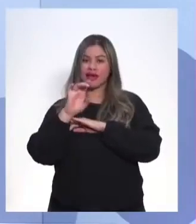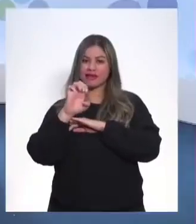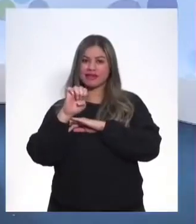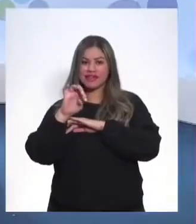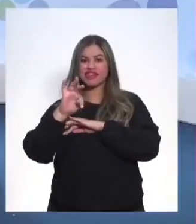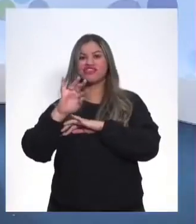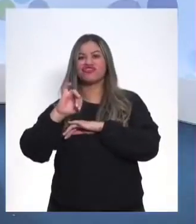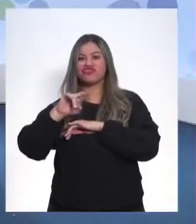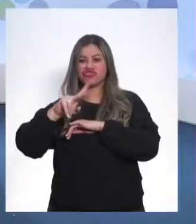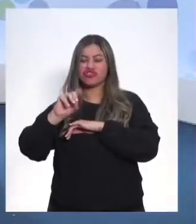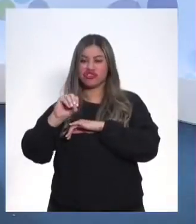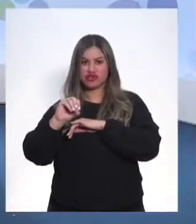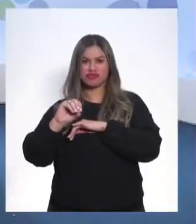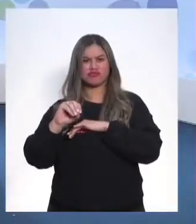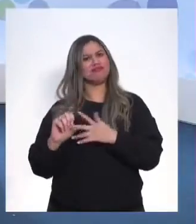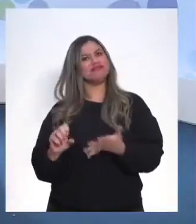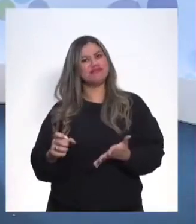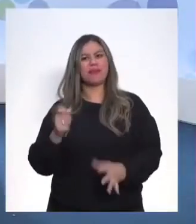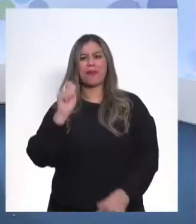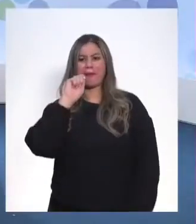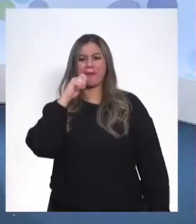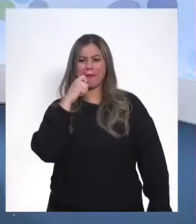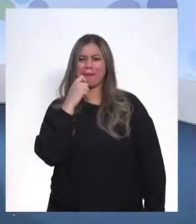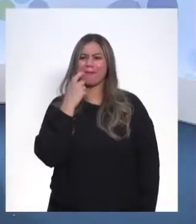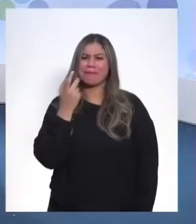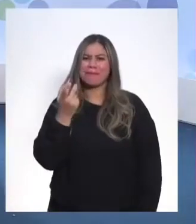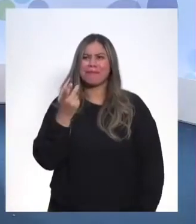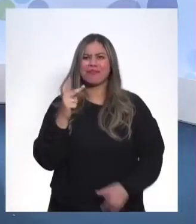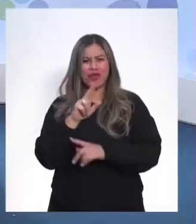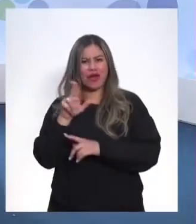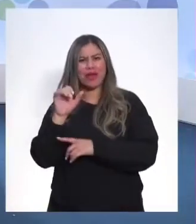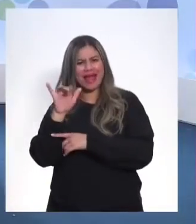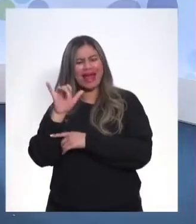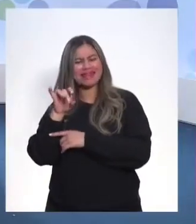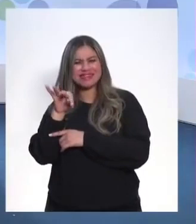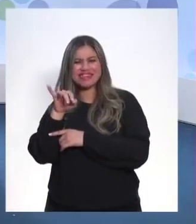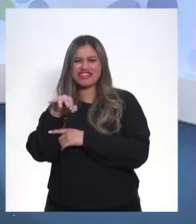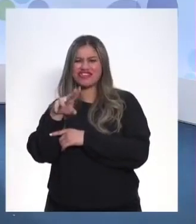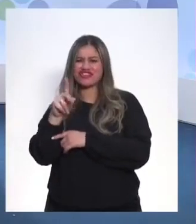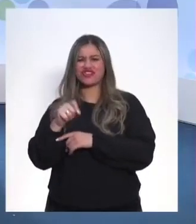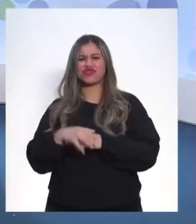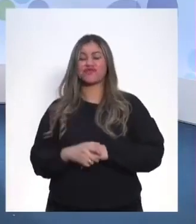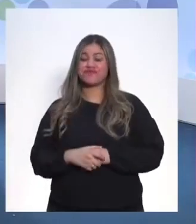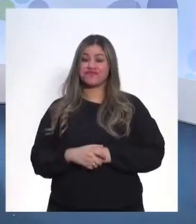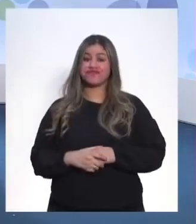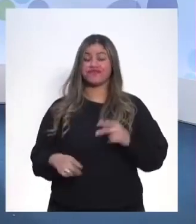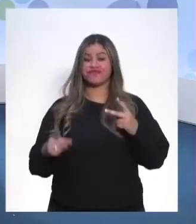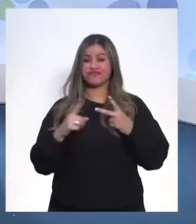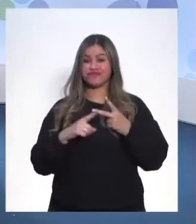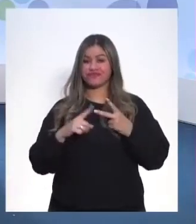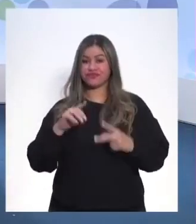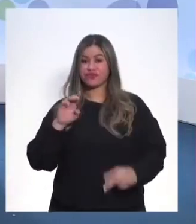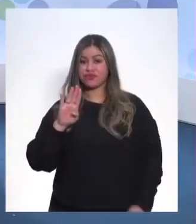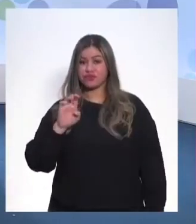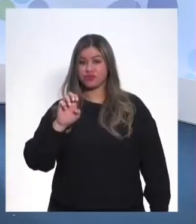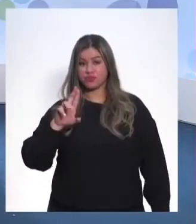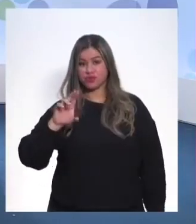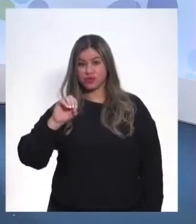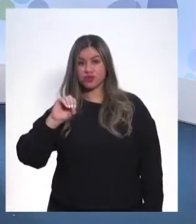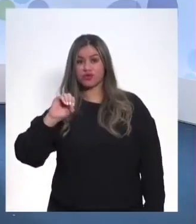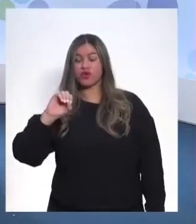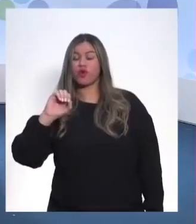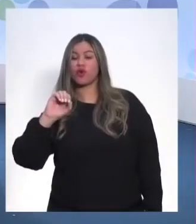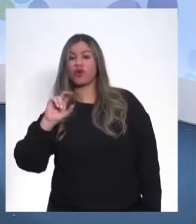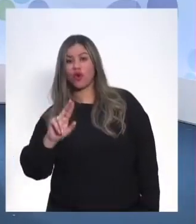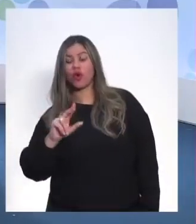né? Que lá também tem essa questão. Aí tem o aluno Gustavo, da Provívia, que colocou que bugou vem de bug, né? Que é em inglês, é Isso é verdade? verdade. Tem